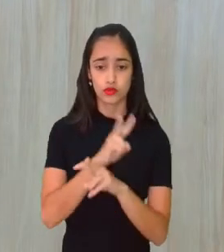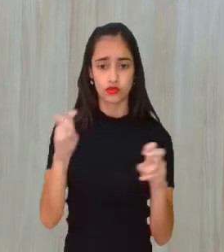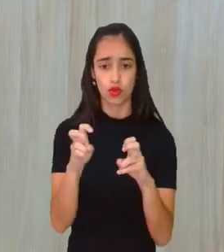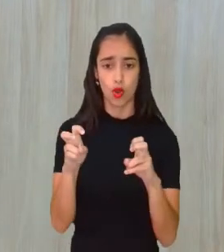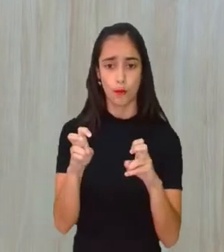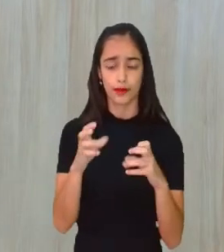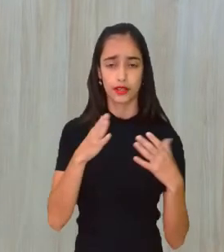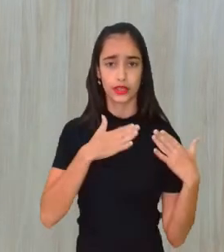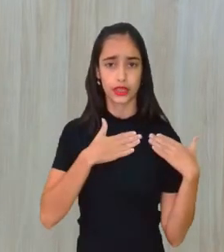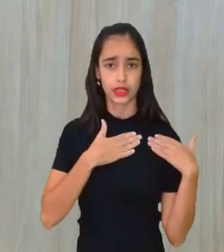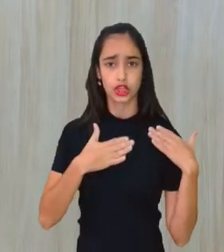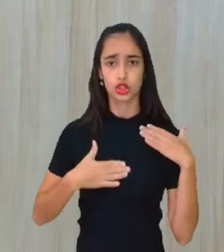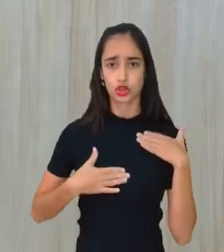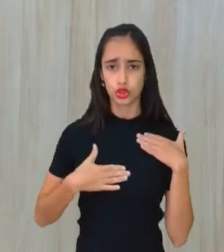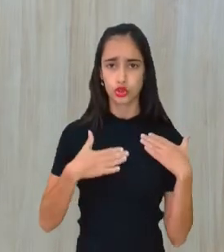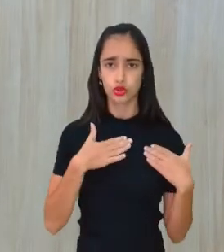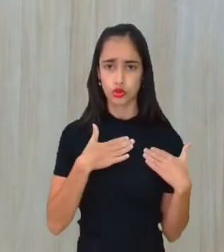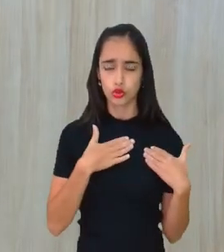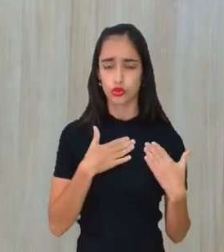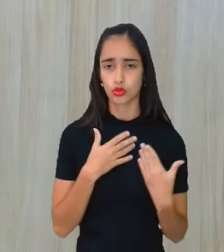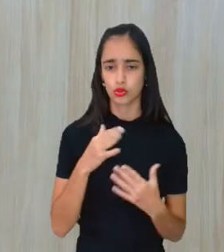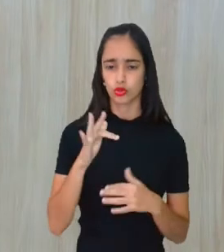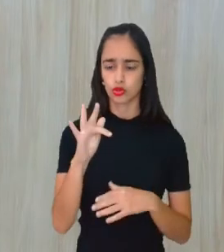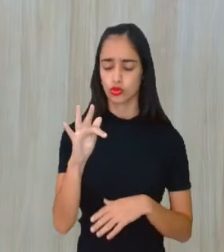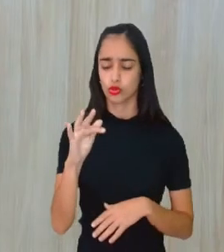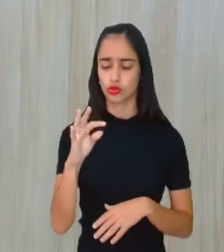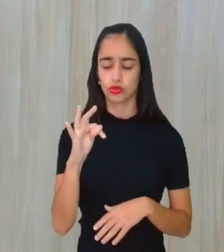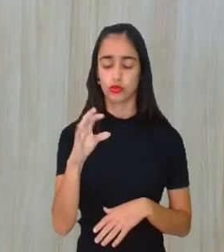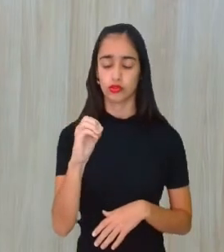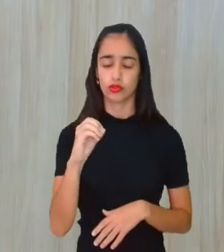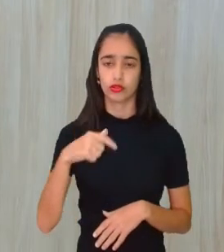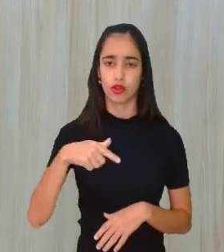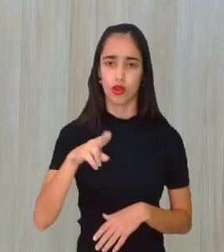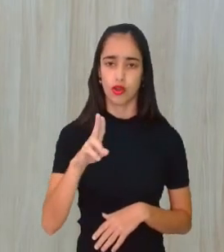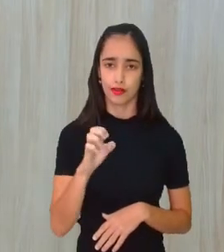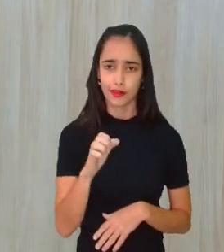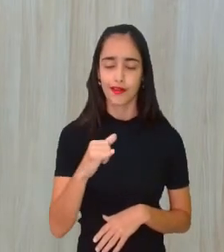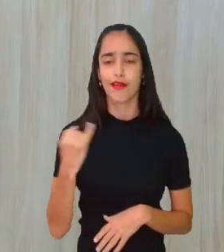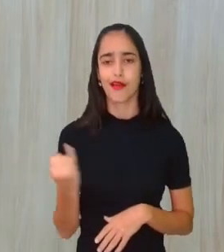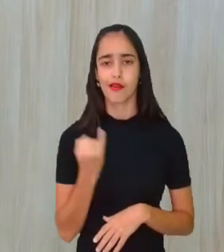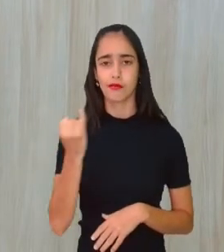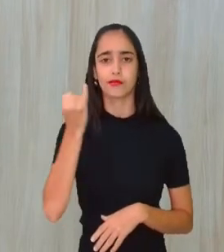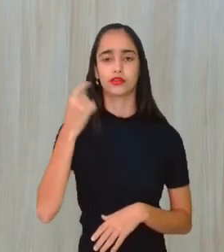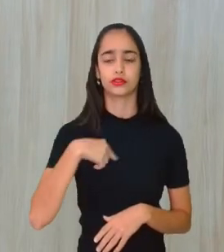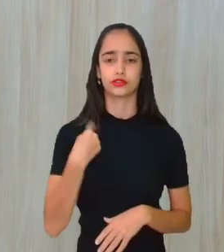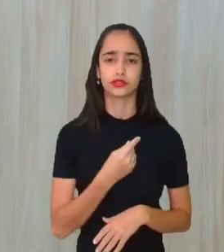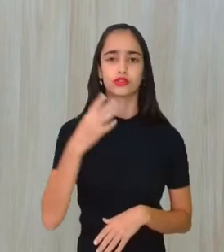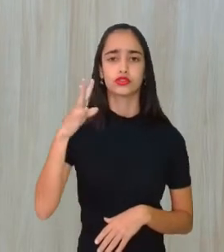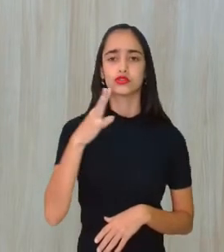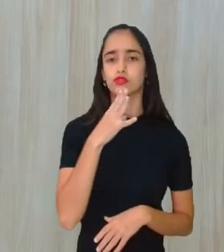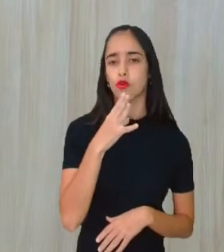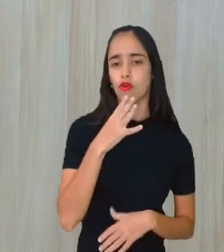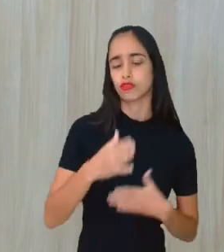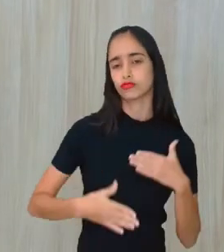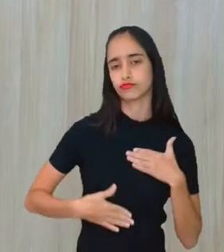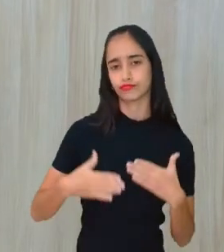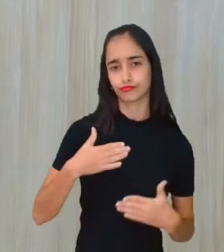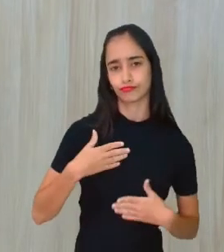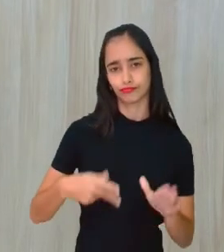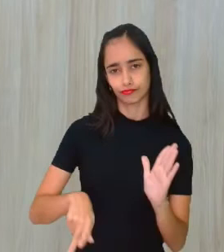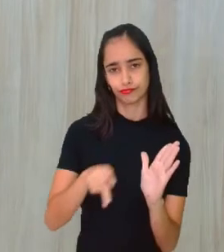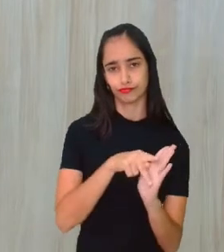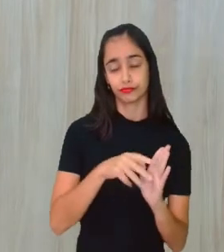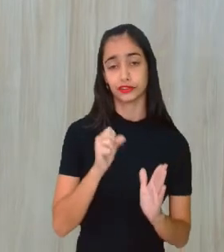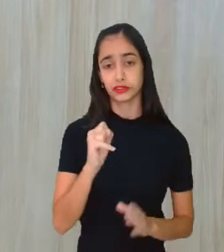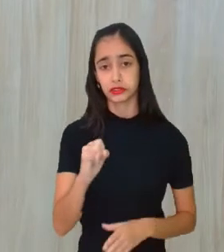vidas, então é muito importante que nós possamos conhecer o nosso corpo, fazer o exame de toque, que é tão importante. E se você sentir